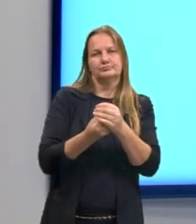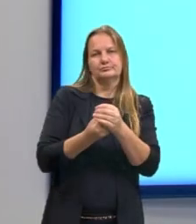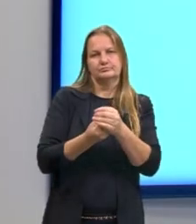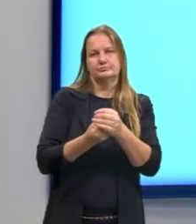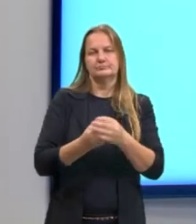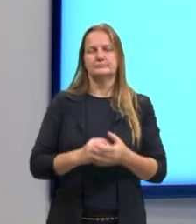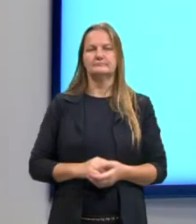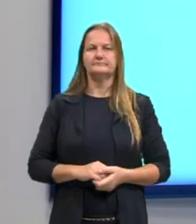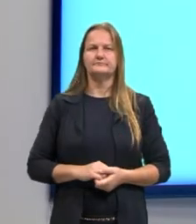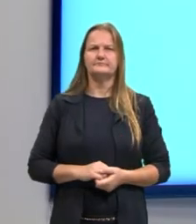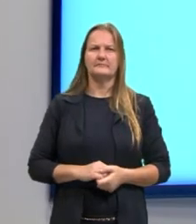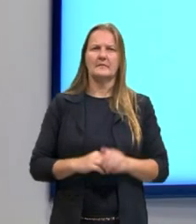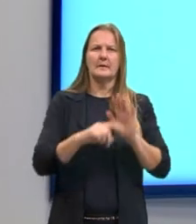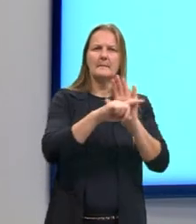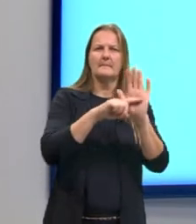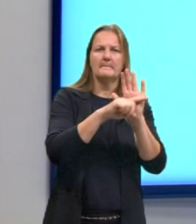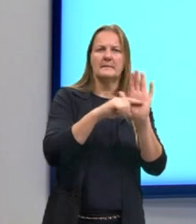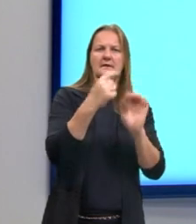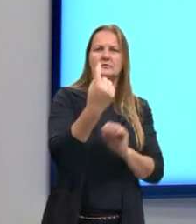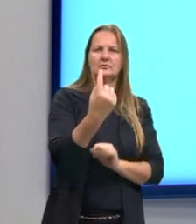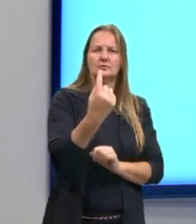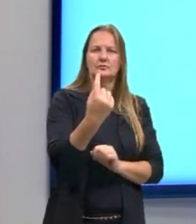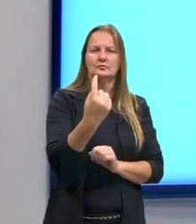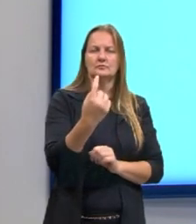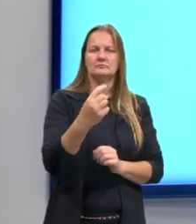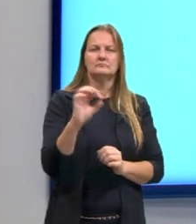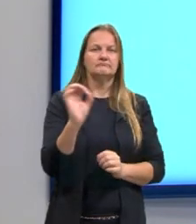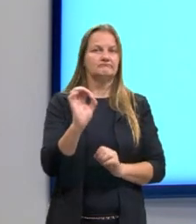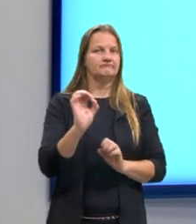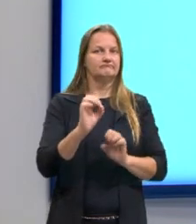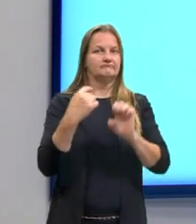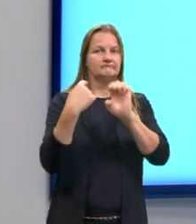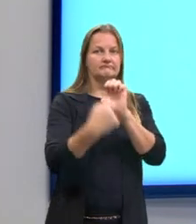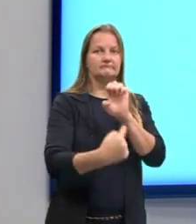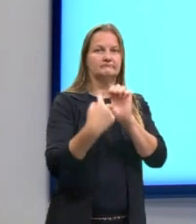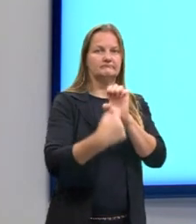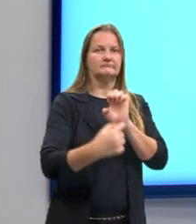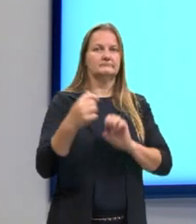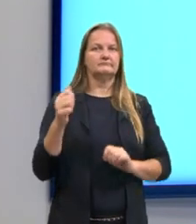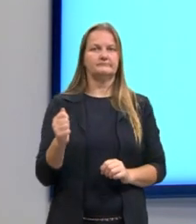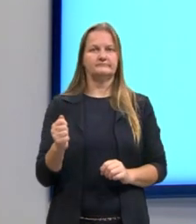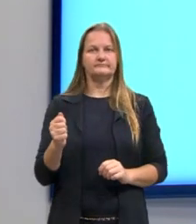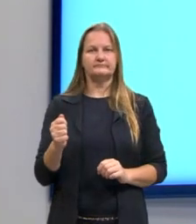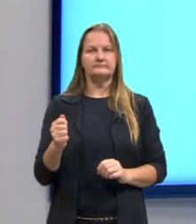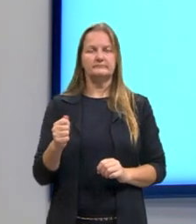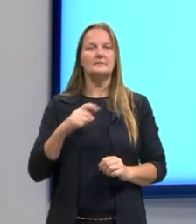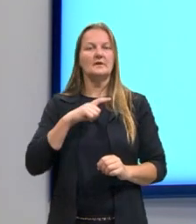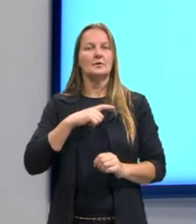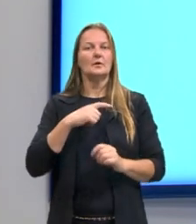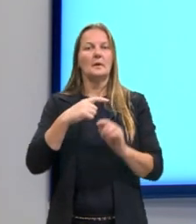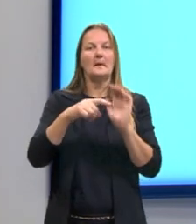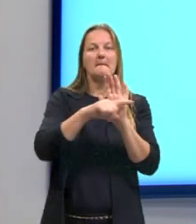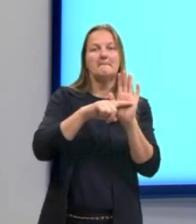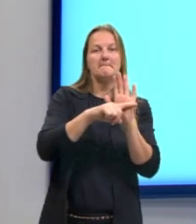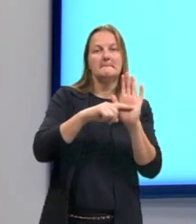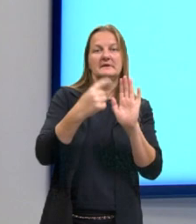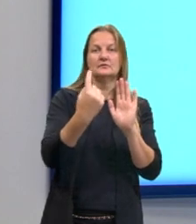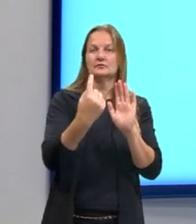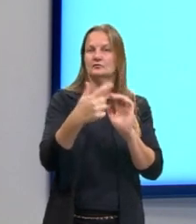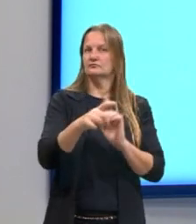Seguindo, menos 1 não pertence a A. Basta olhar aqui, nós temos 1 positivo, menos 1 não pertence a